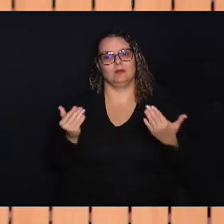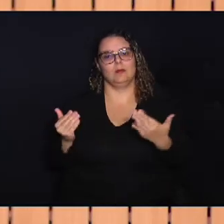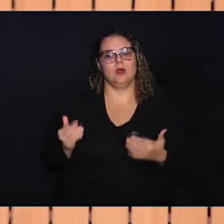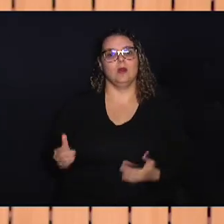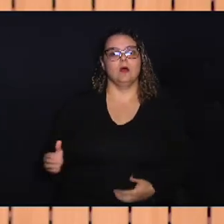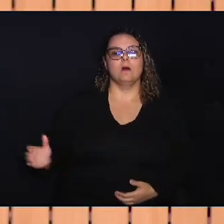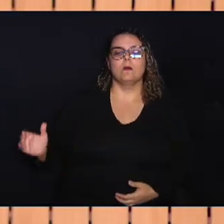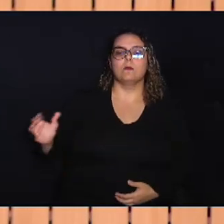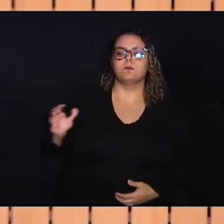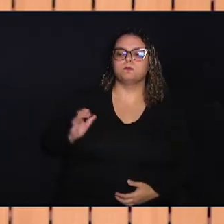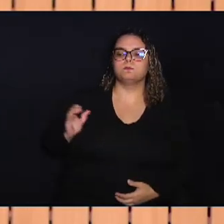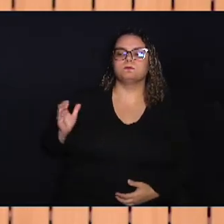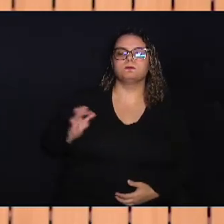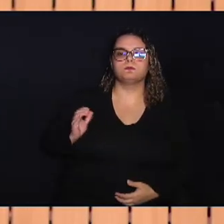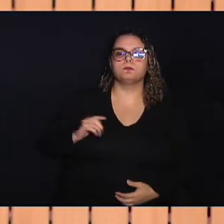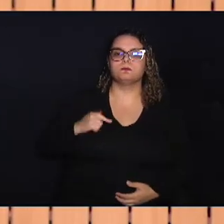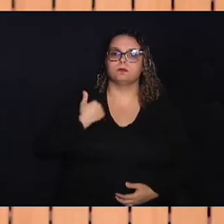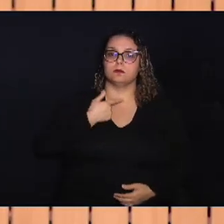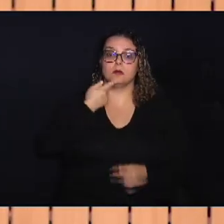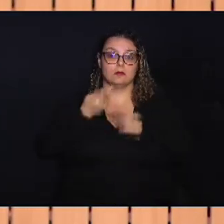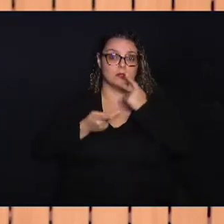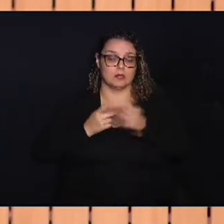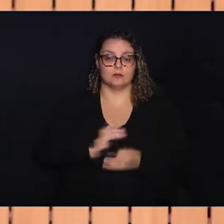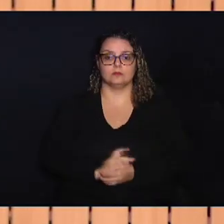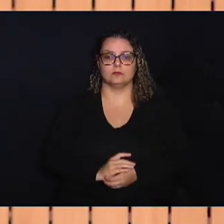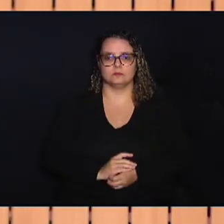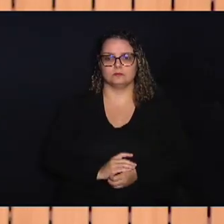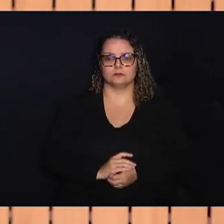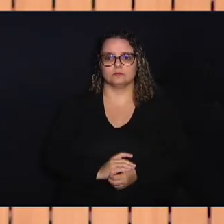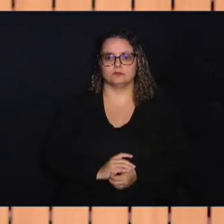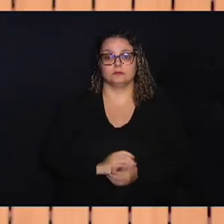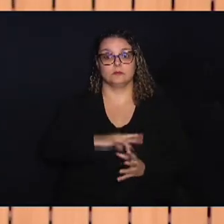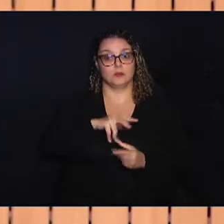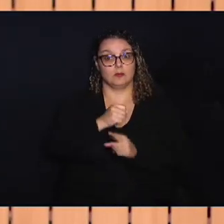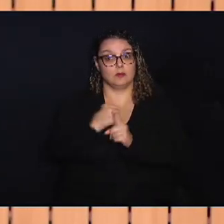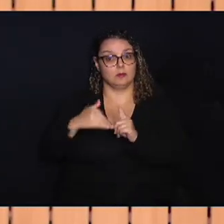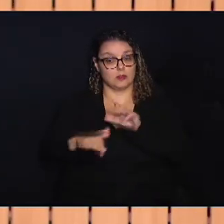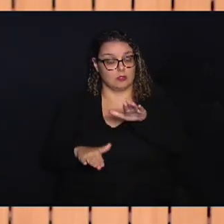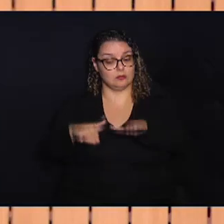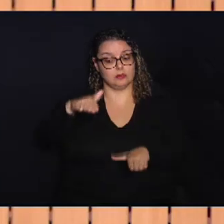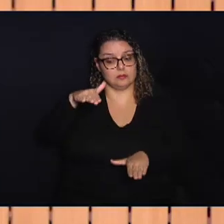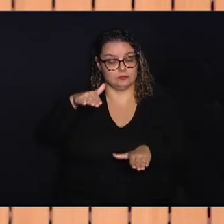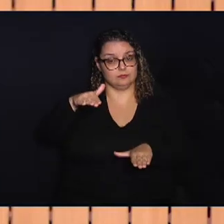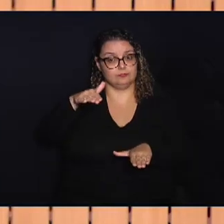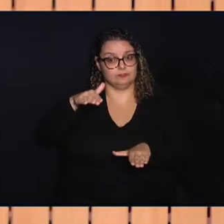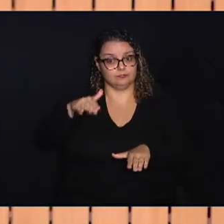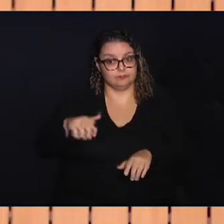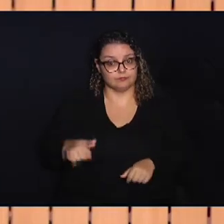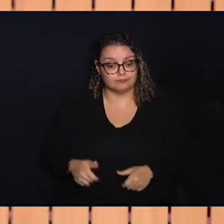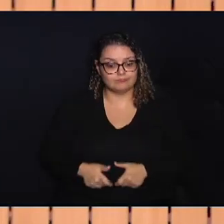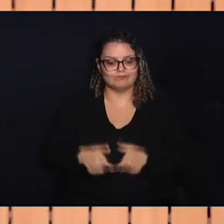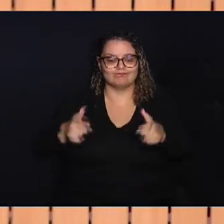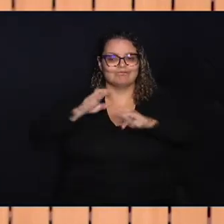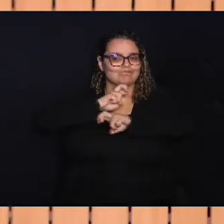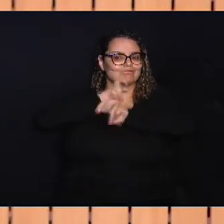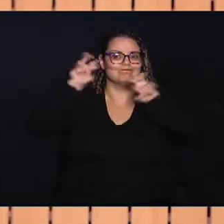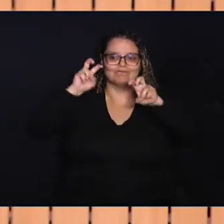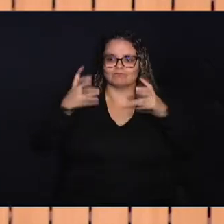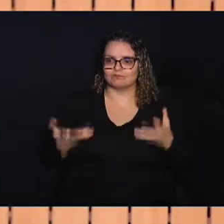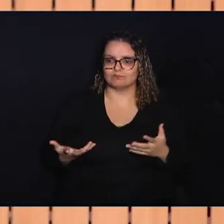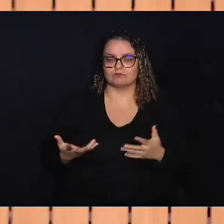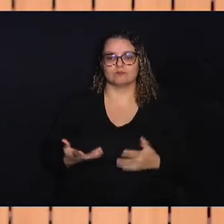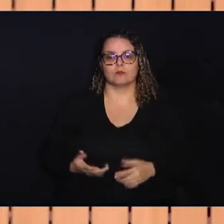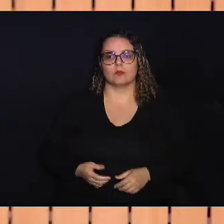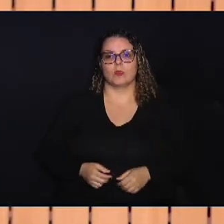riqueza que nós estamos falando. No mundo em que a desigualdade social se coloca cada vez mais gritante, com